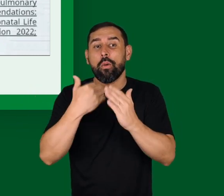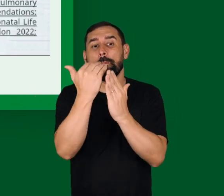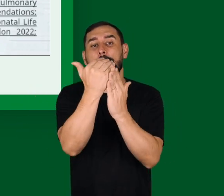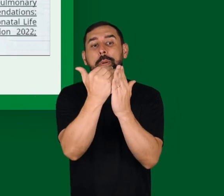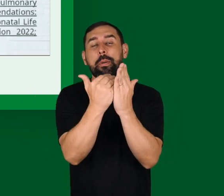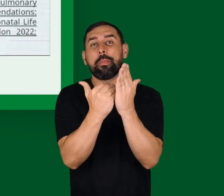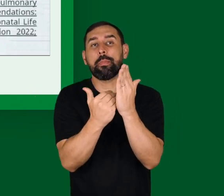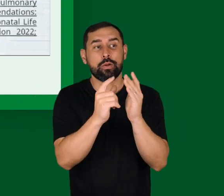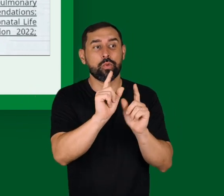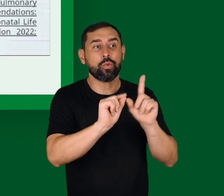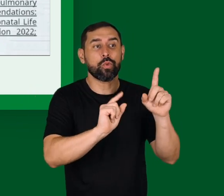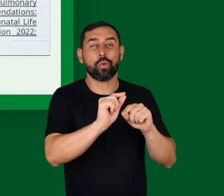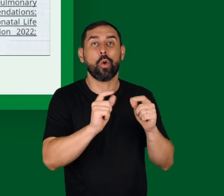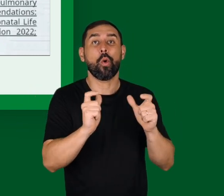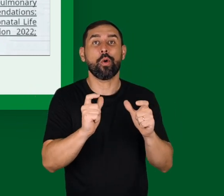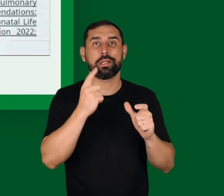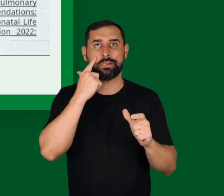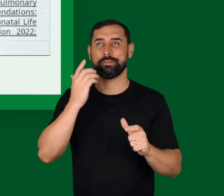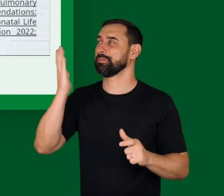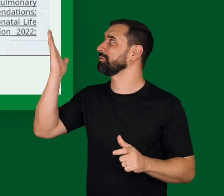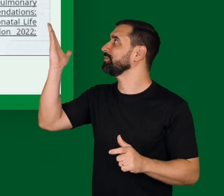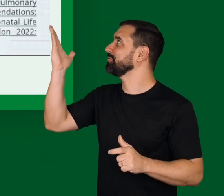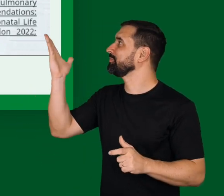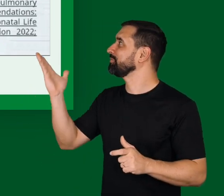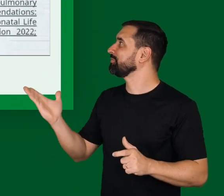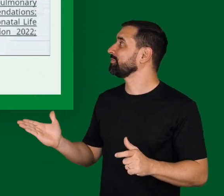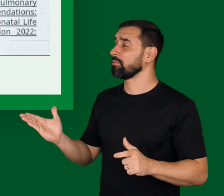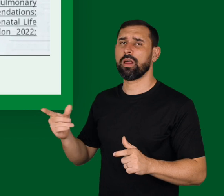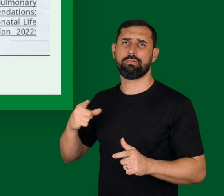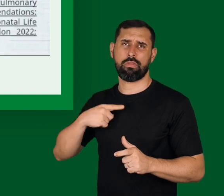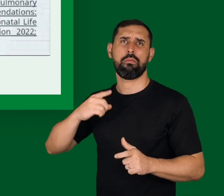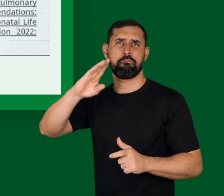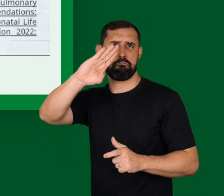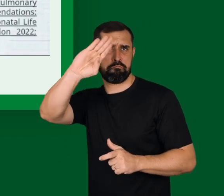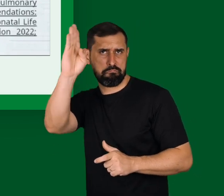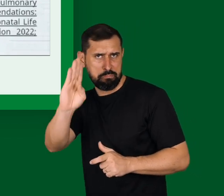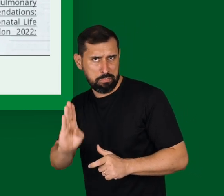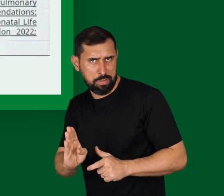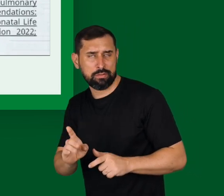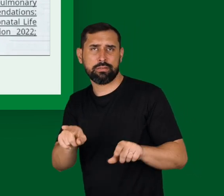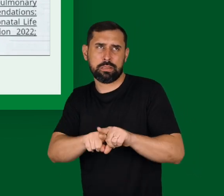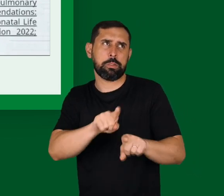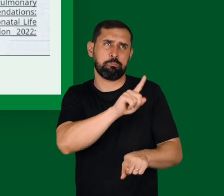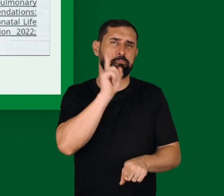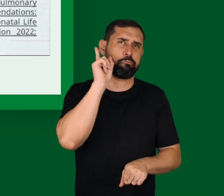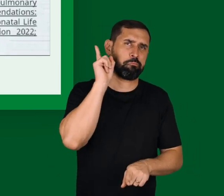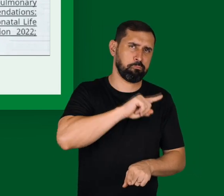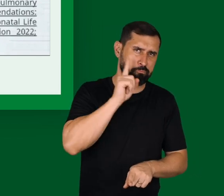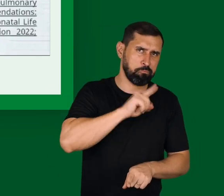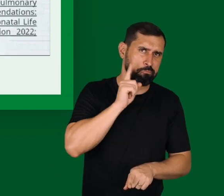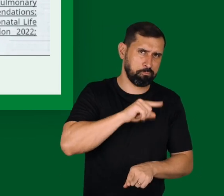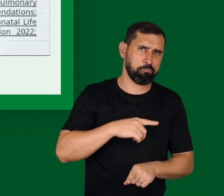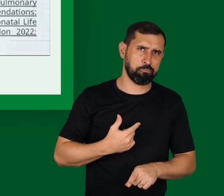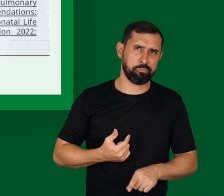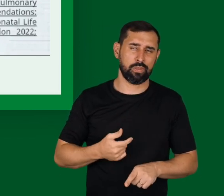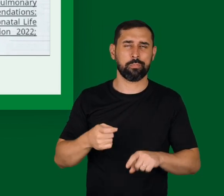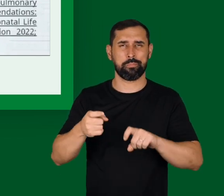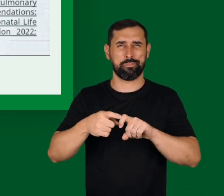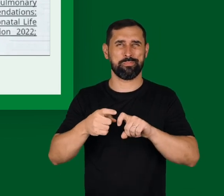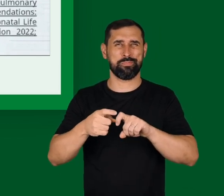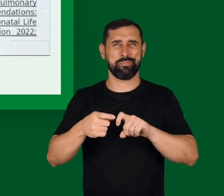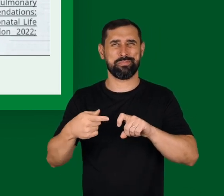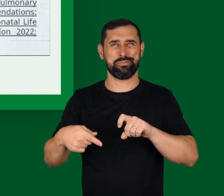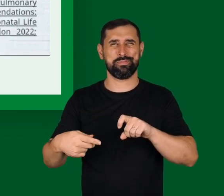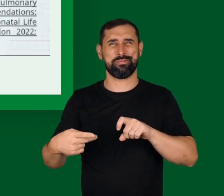nas recomendações da Academia Americana, né, nos nossos guidelines, tanto nacionais, né, de